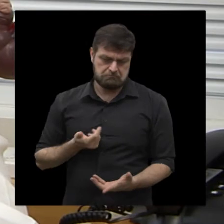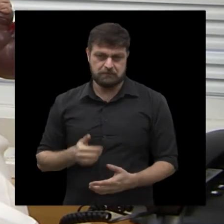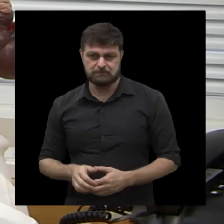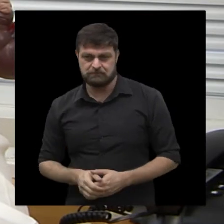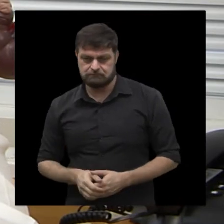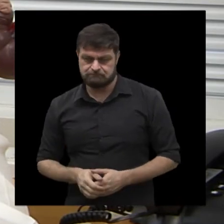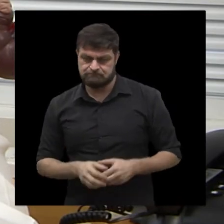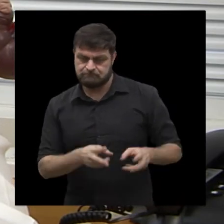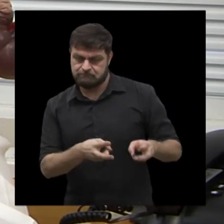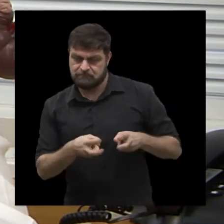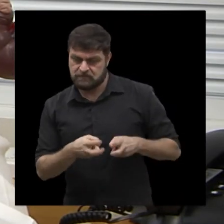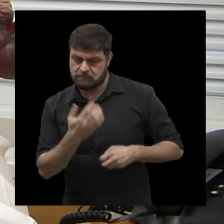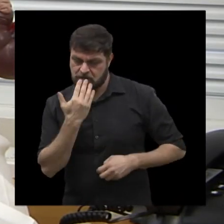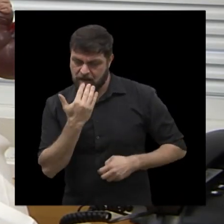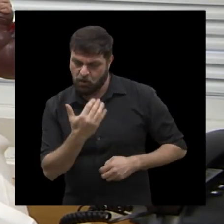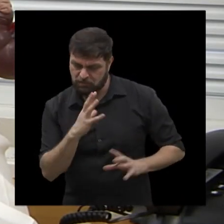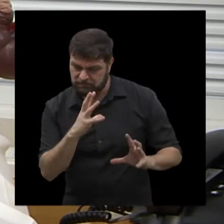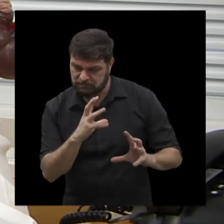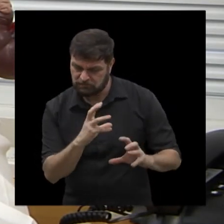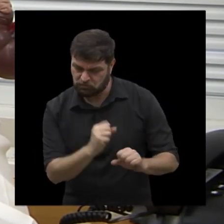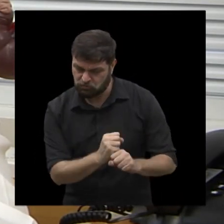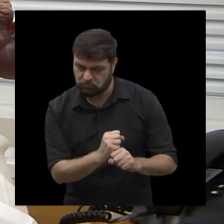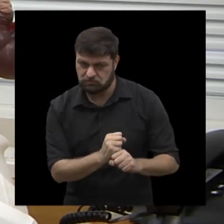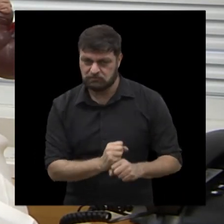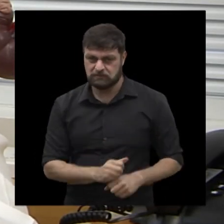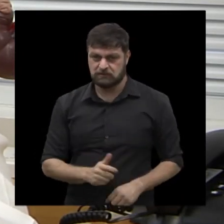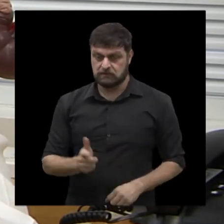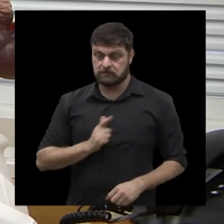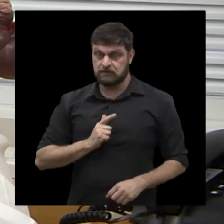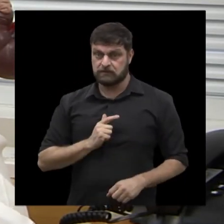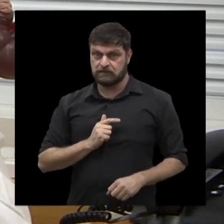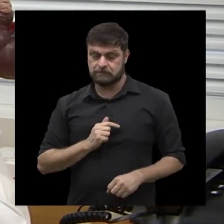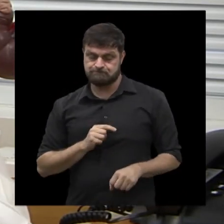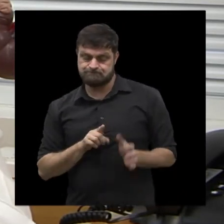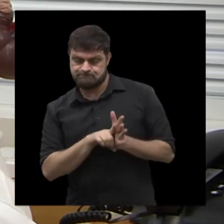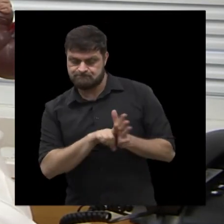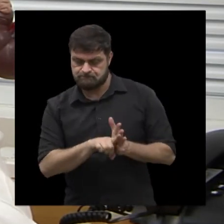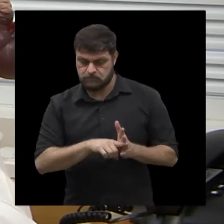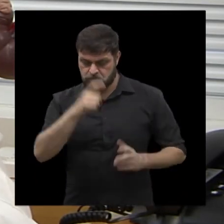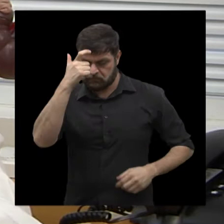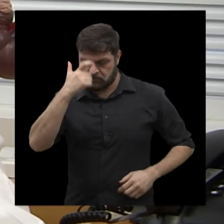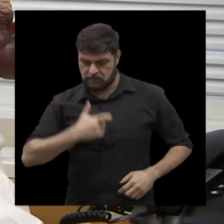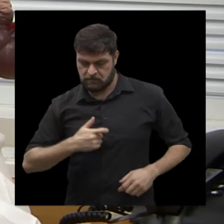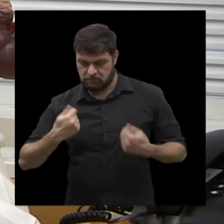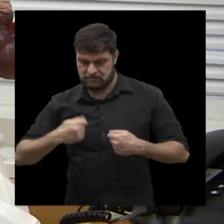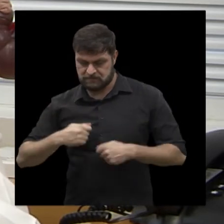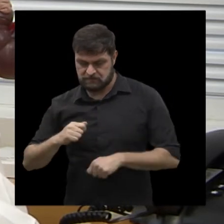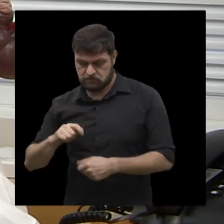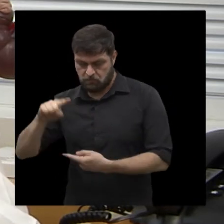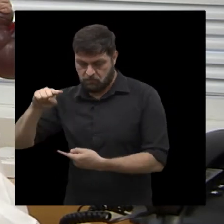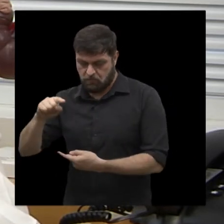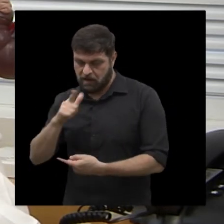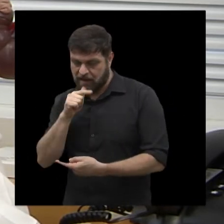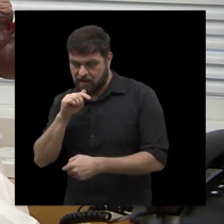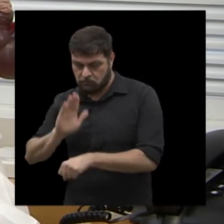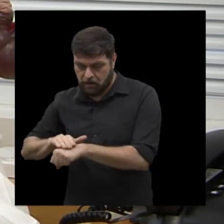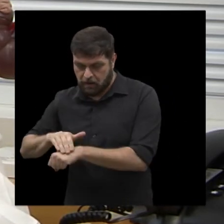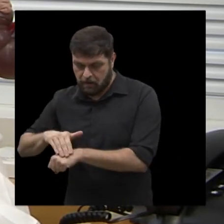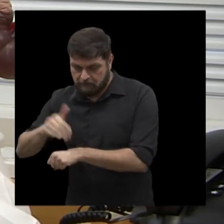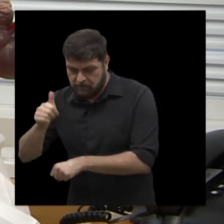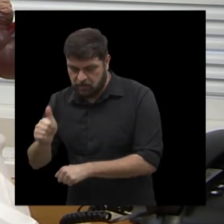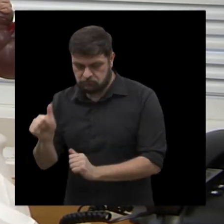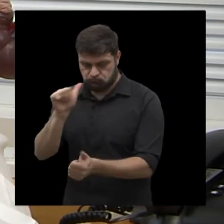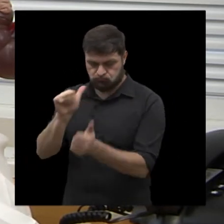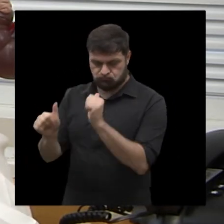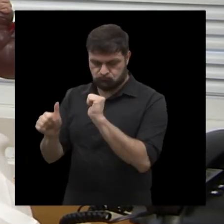é uma patologia. Se ele ficar muito escuro, você tem que policiar. Será que eu estou tomando um pouquinho menos de líquido? Então você tente fazer ele